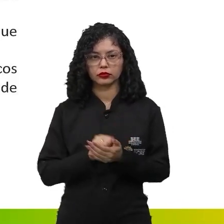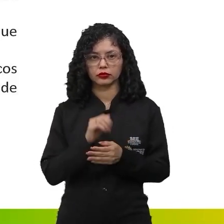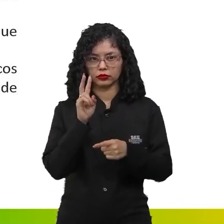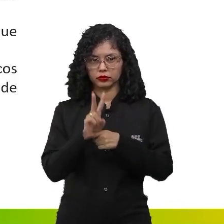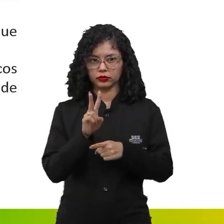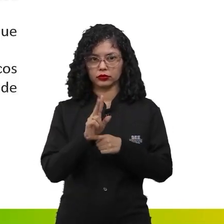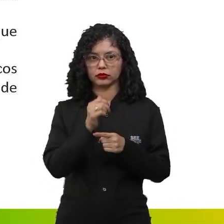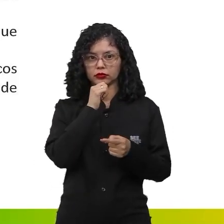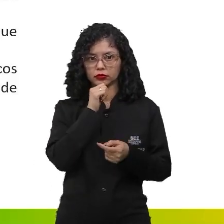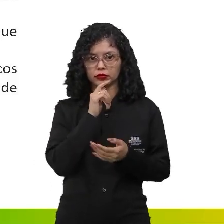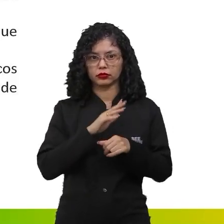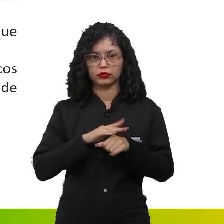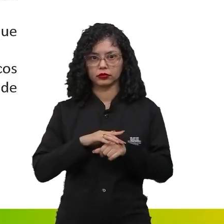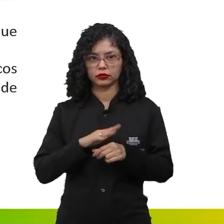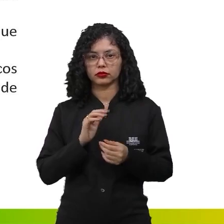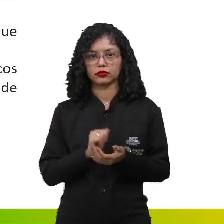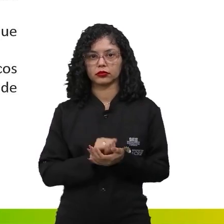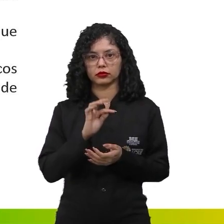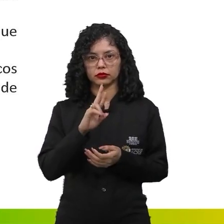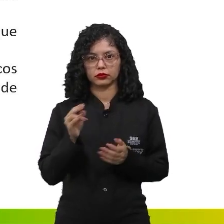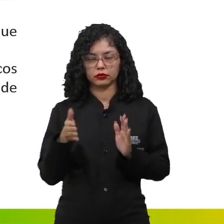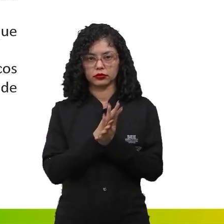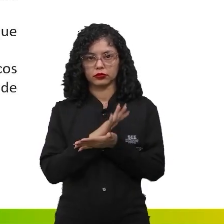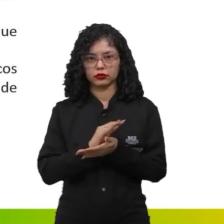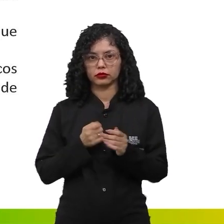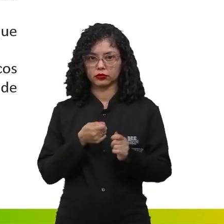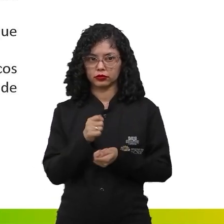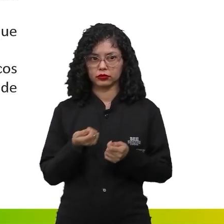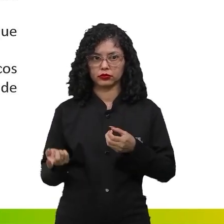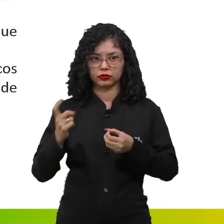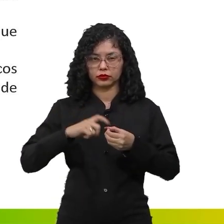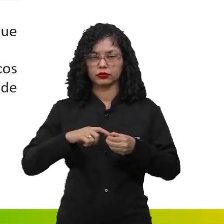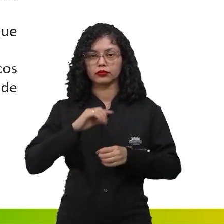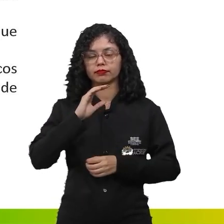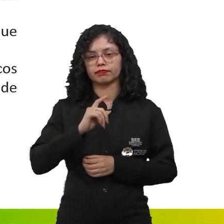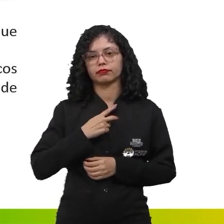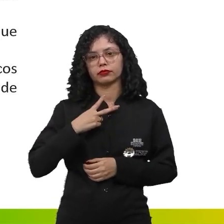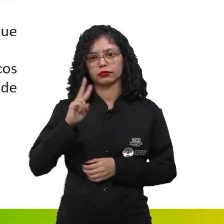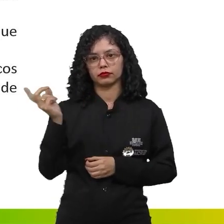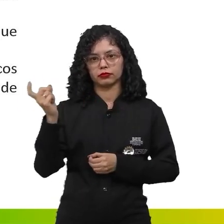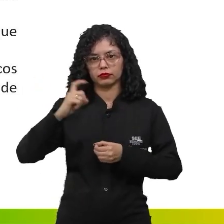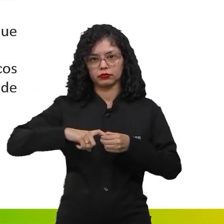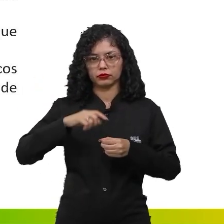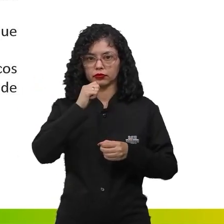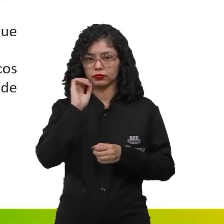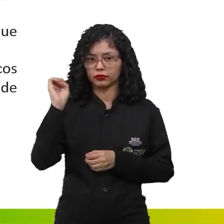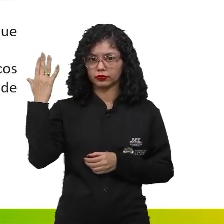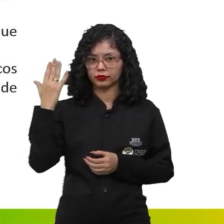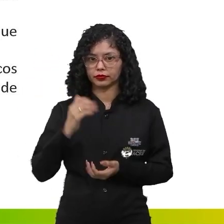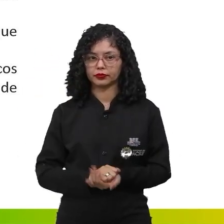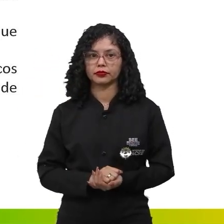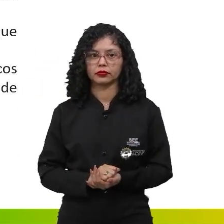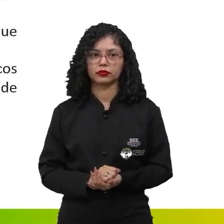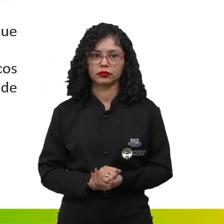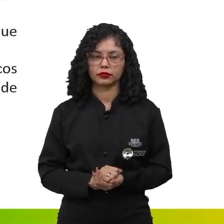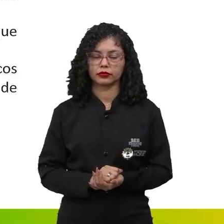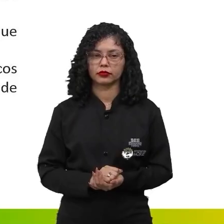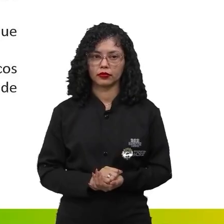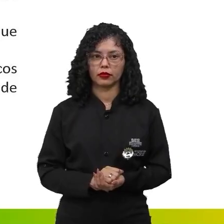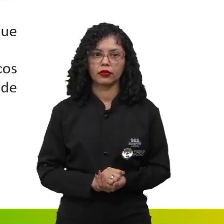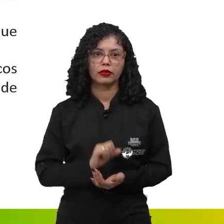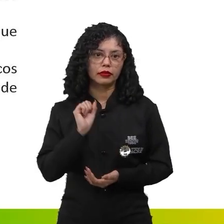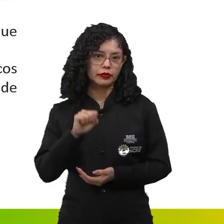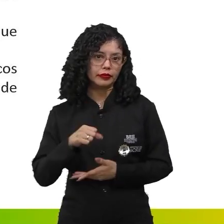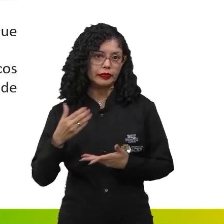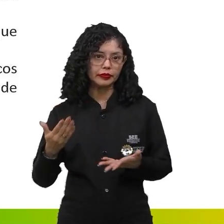vacinal, contribui para que as doenças erradicadas ou controladas voltem a circular? Sim ou não, pessoal? Sim,